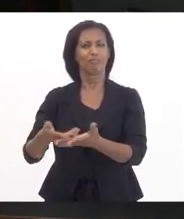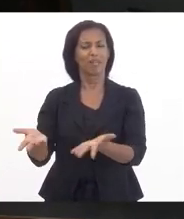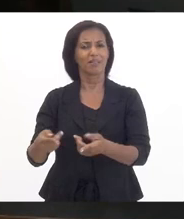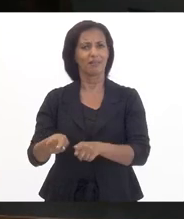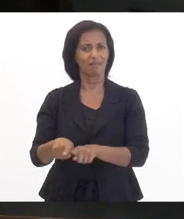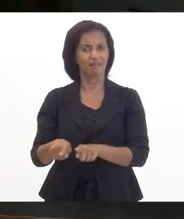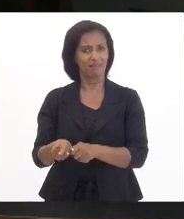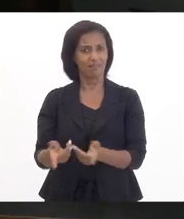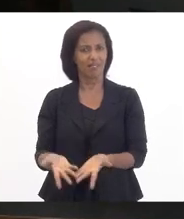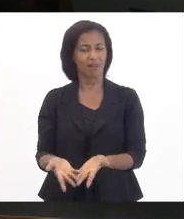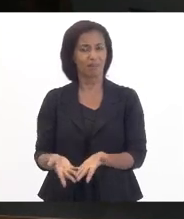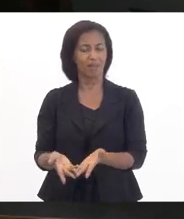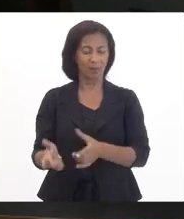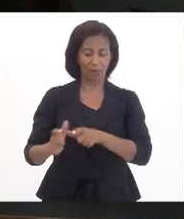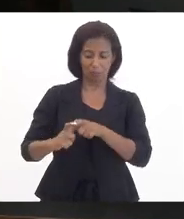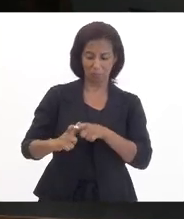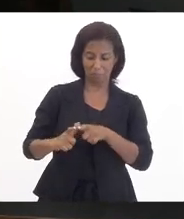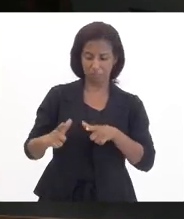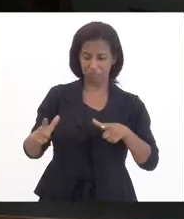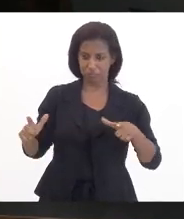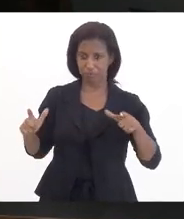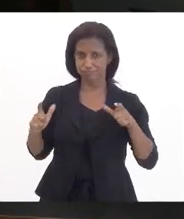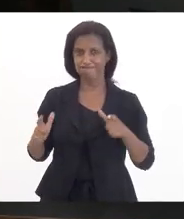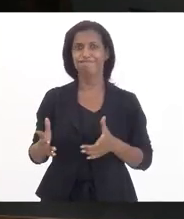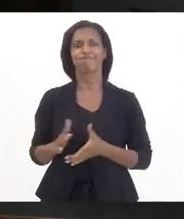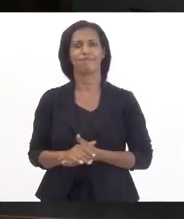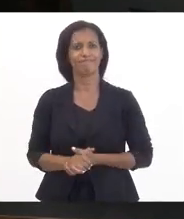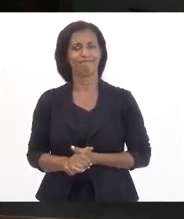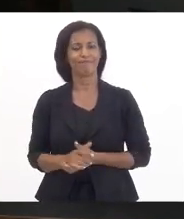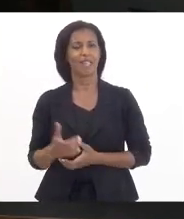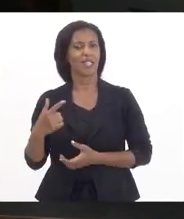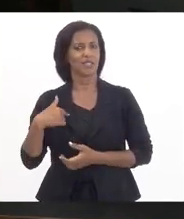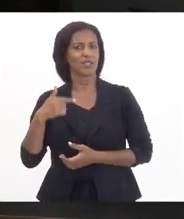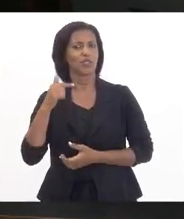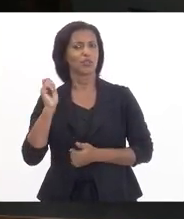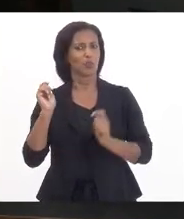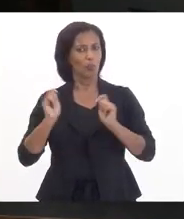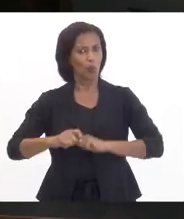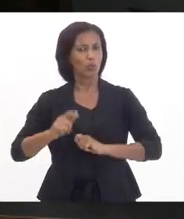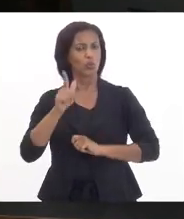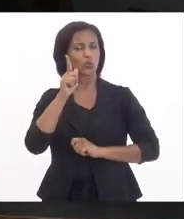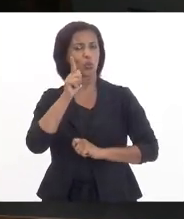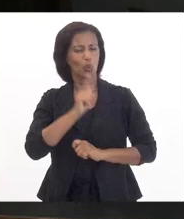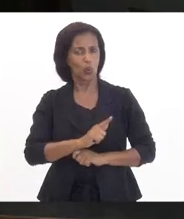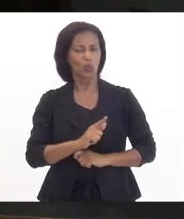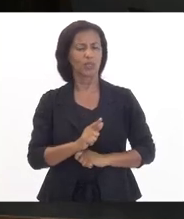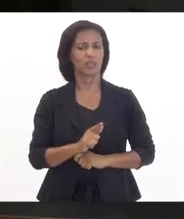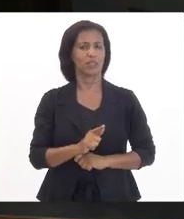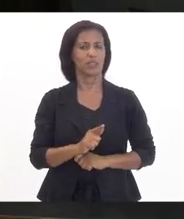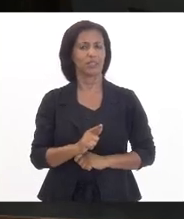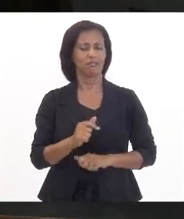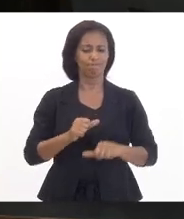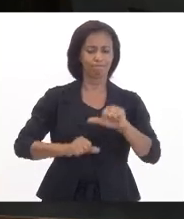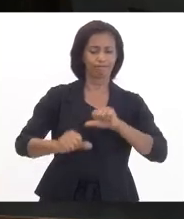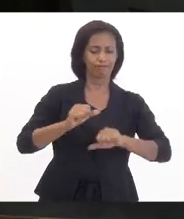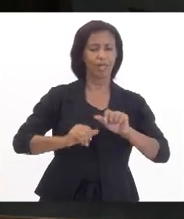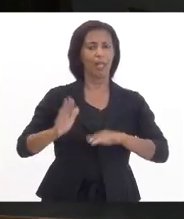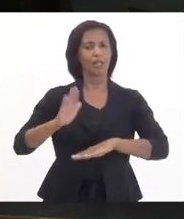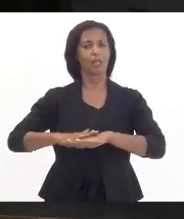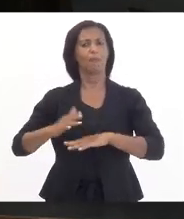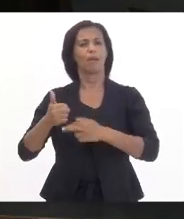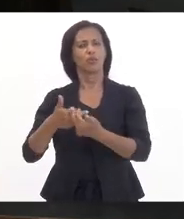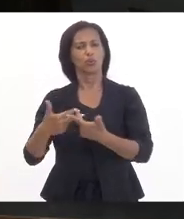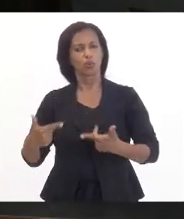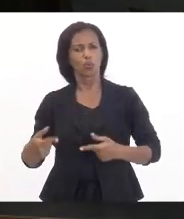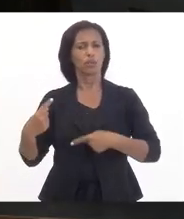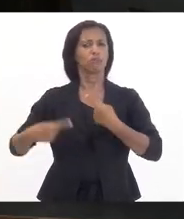Então, foi do tamanho que a gente pode corrigir injustiças, mas, com certeza, ainda há mais coisa